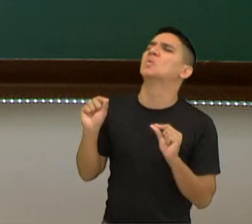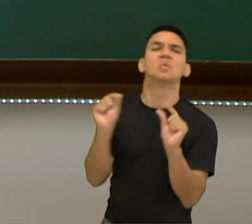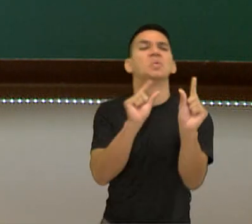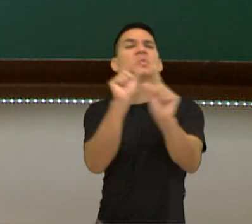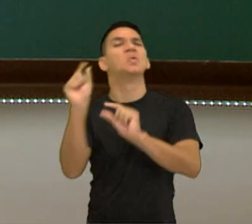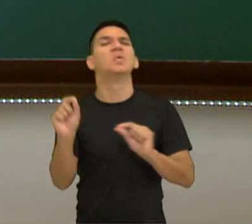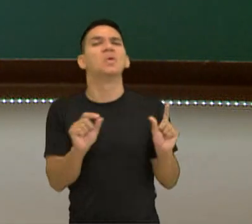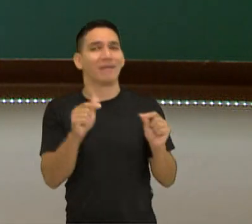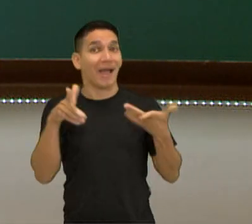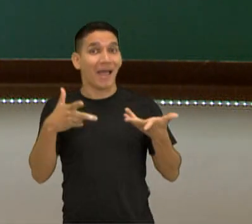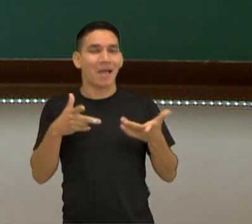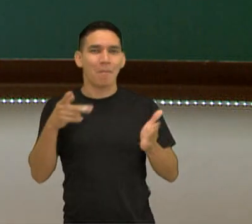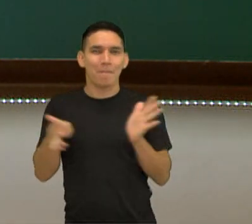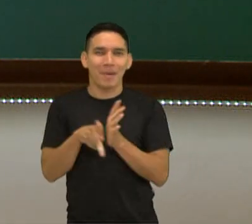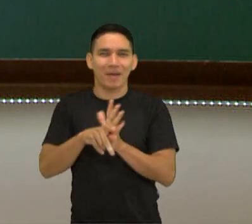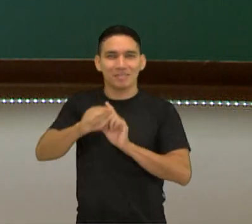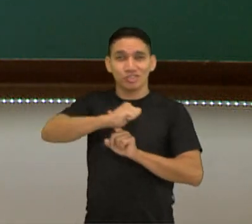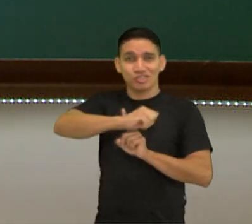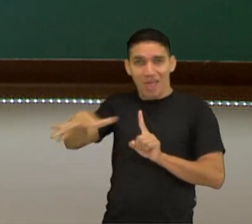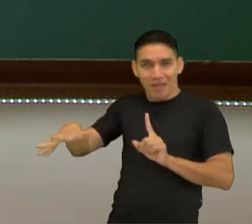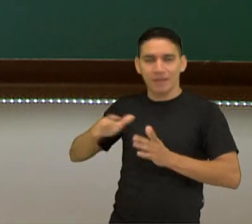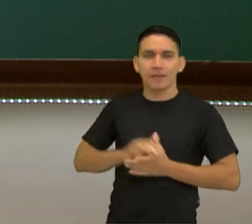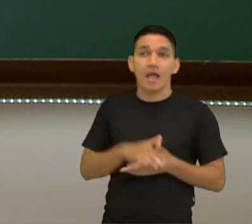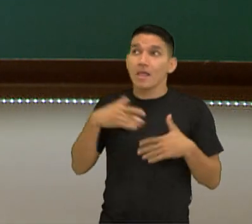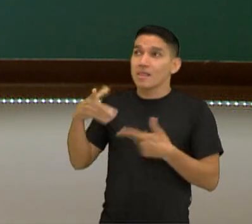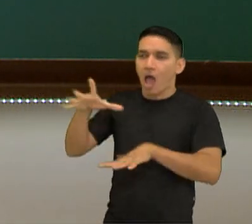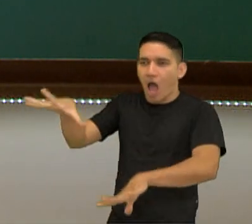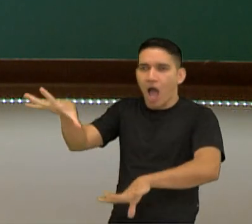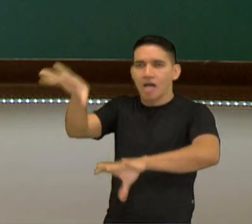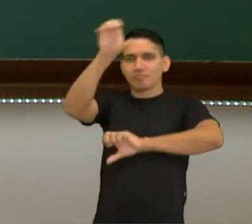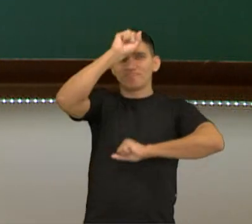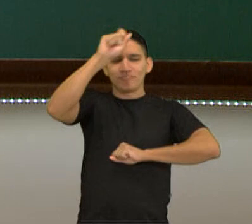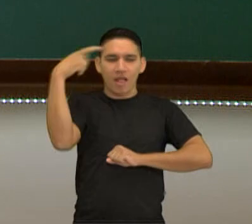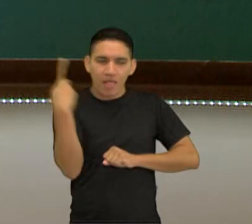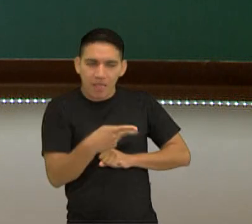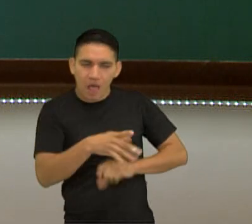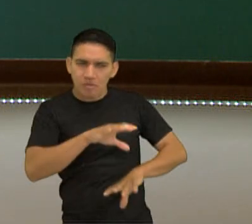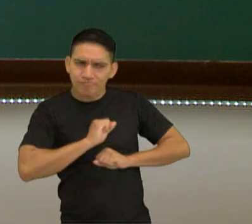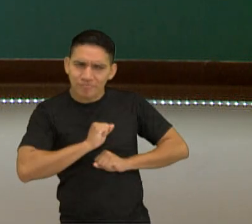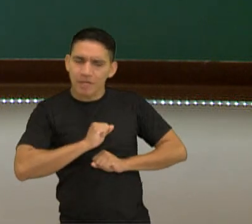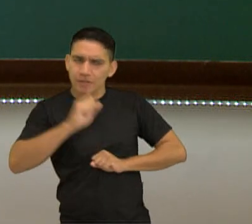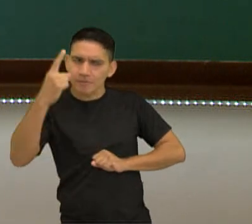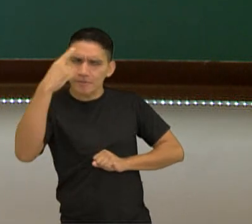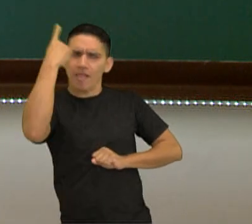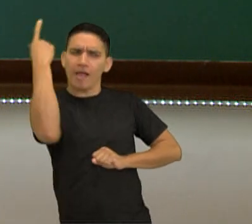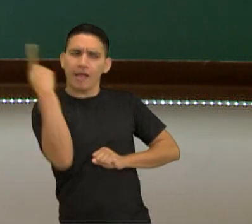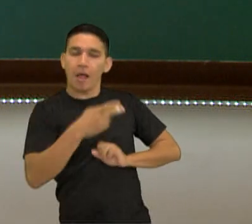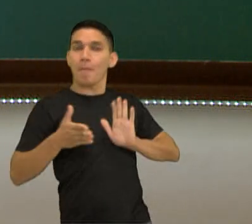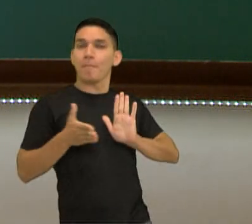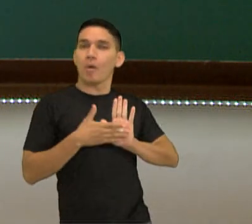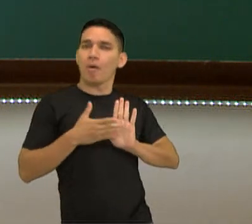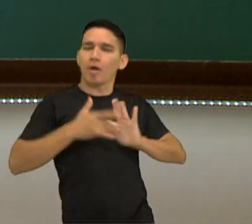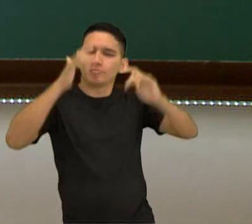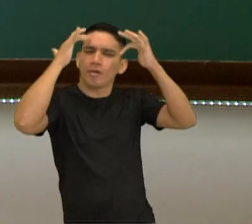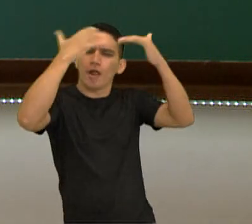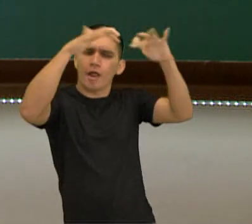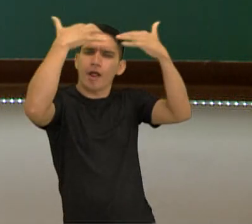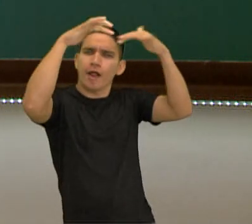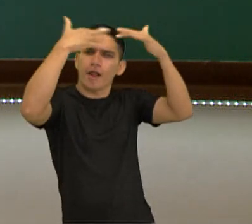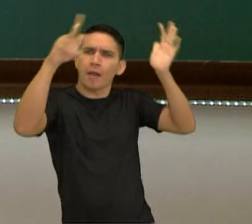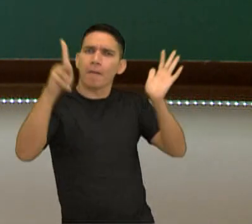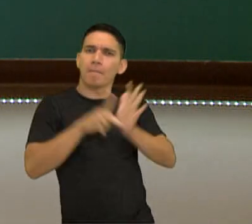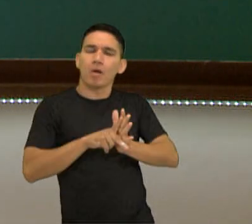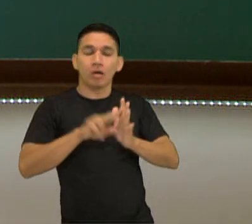É uma gíria. Então o artista se apropria dessa ideia para propor uma reflexão através da